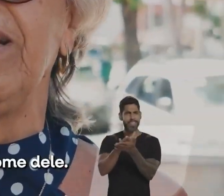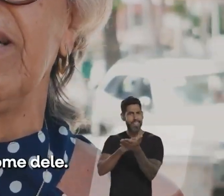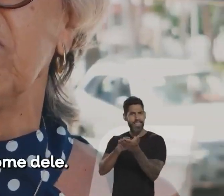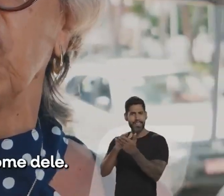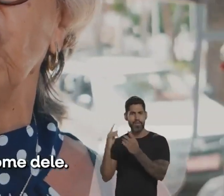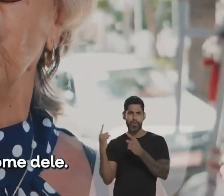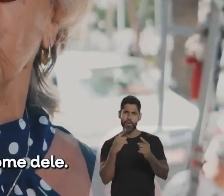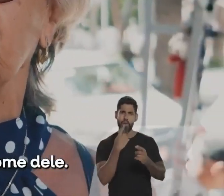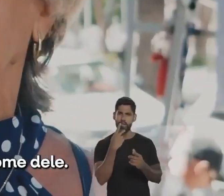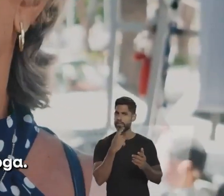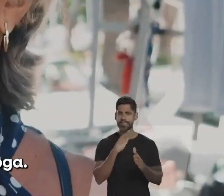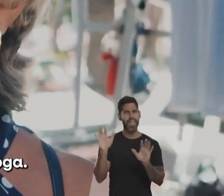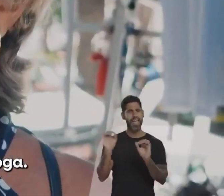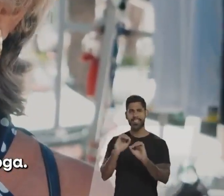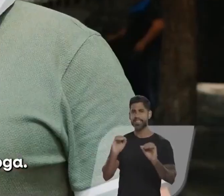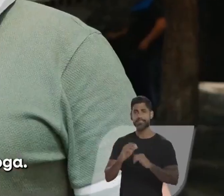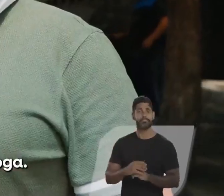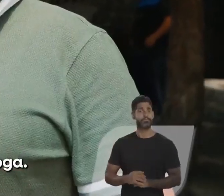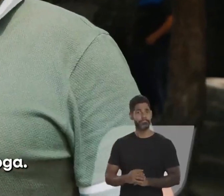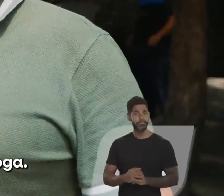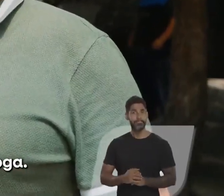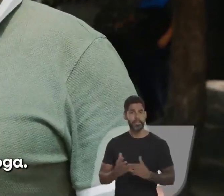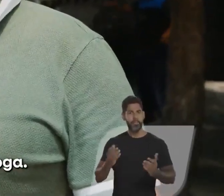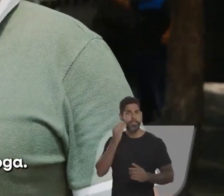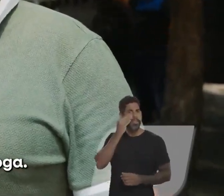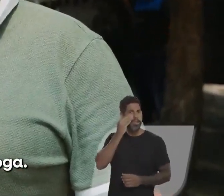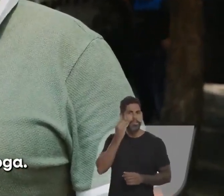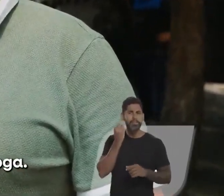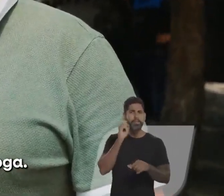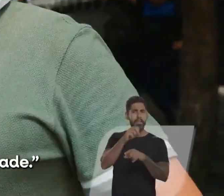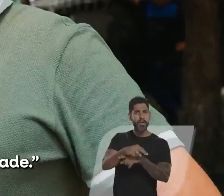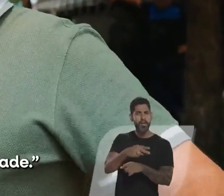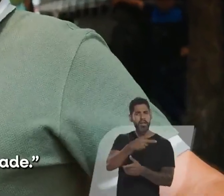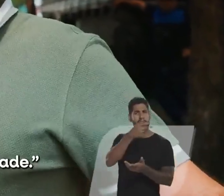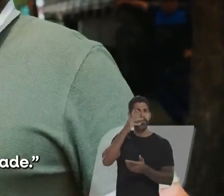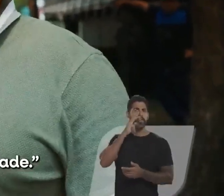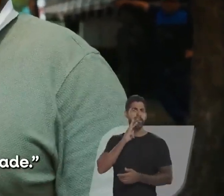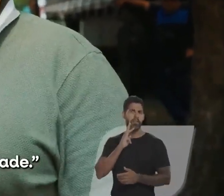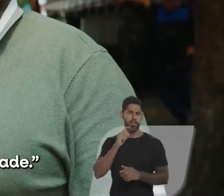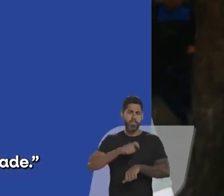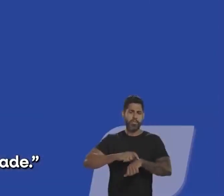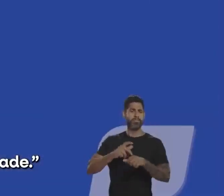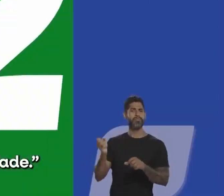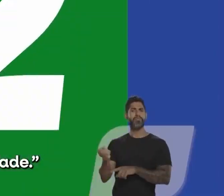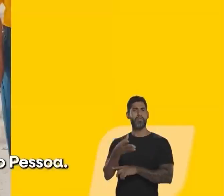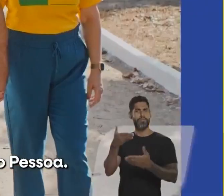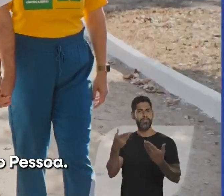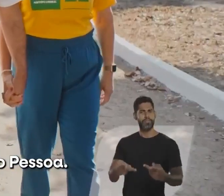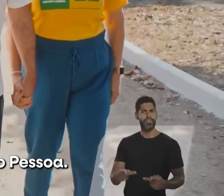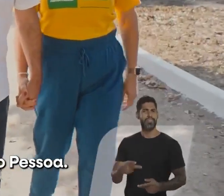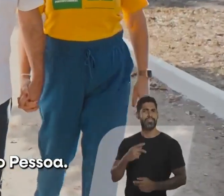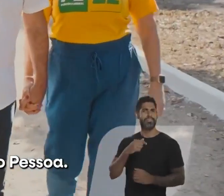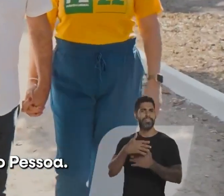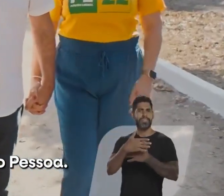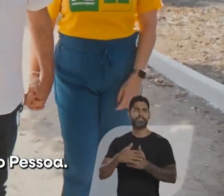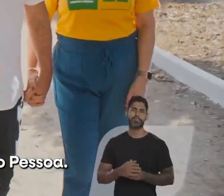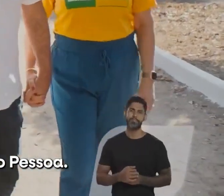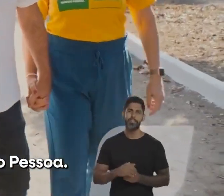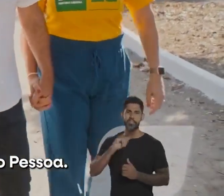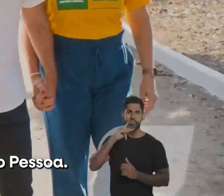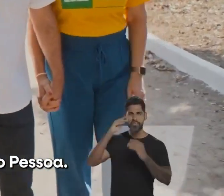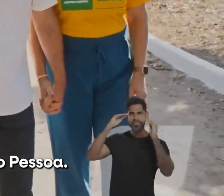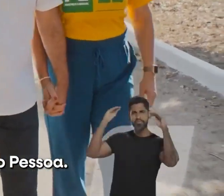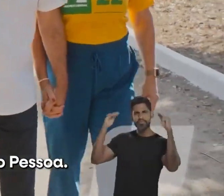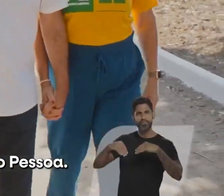não tem nada sujo com ele, o nome dele. Dá essa chance a Queiroga, um tempo novo para a nossa cidade. Nós não podemos desistir de